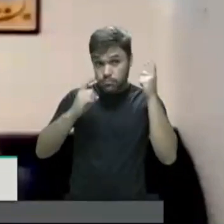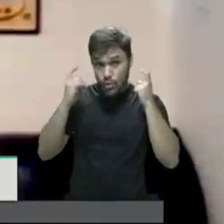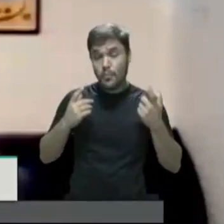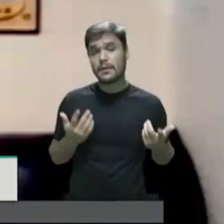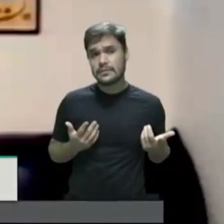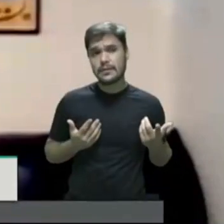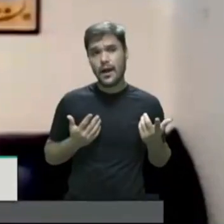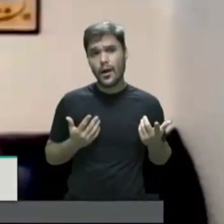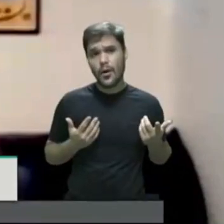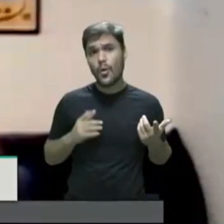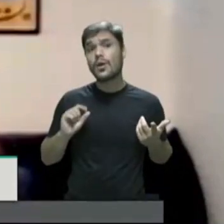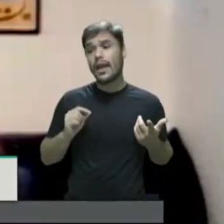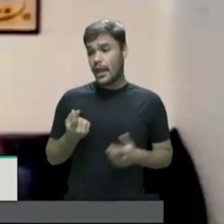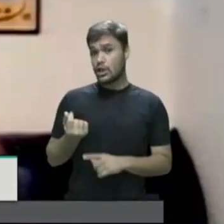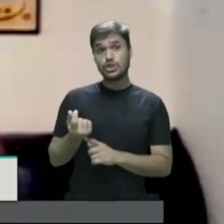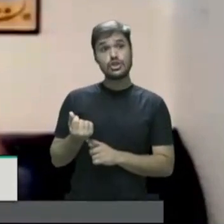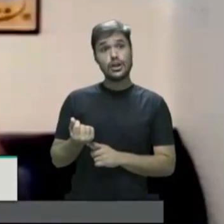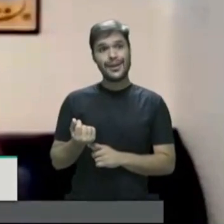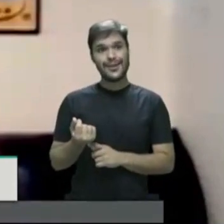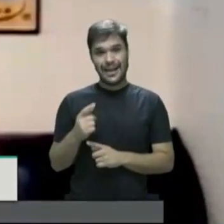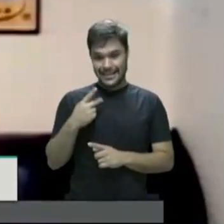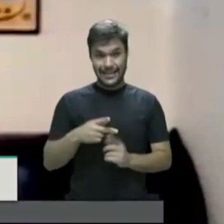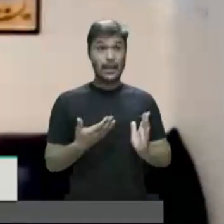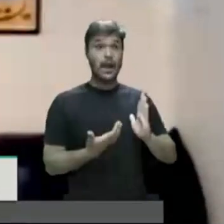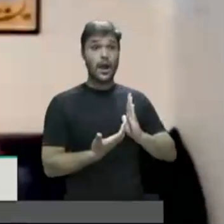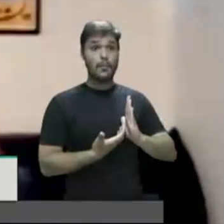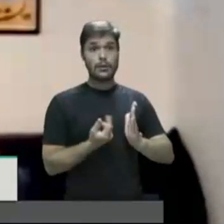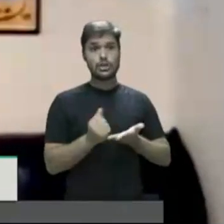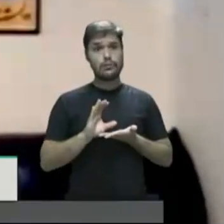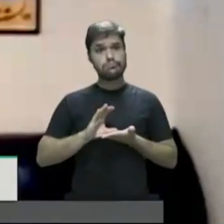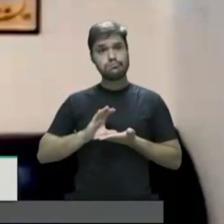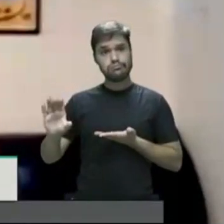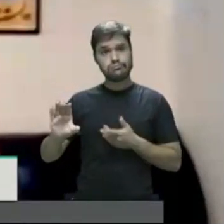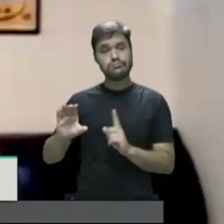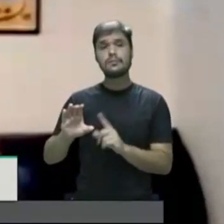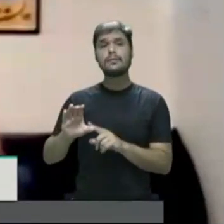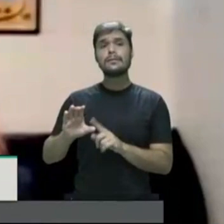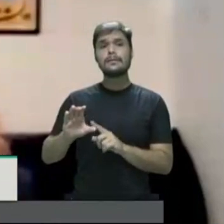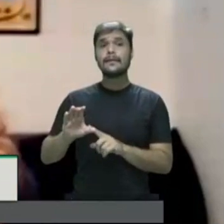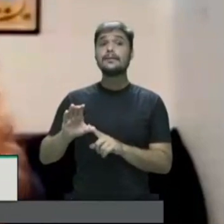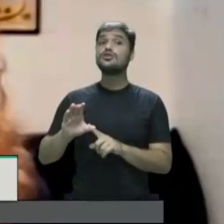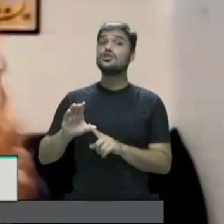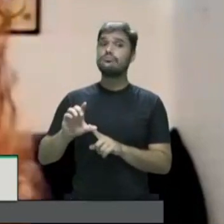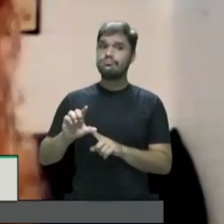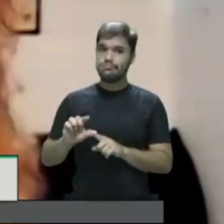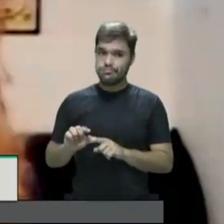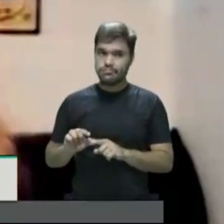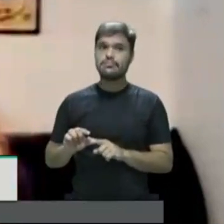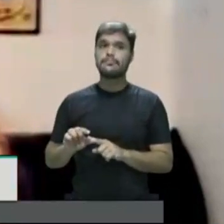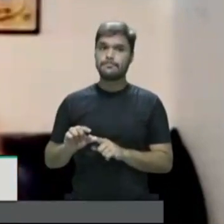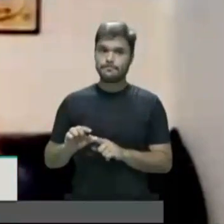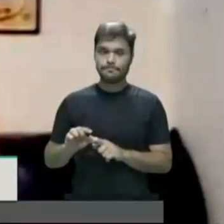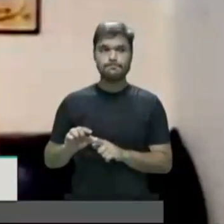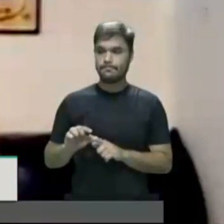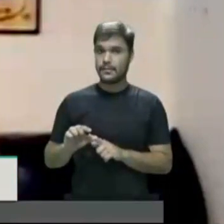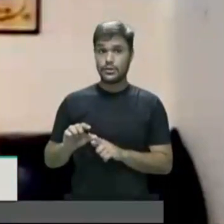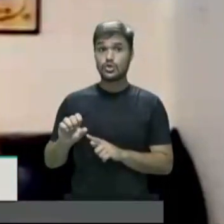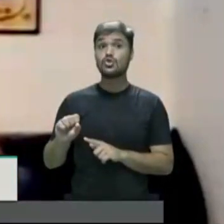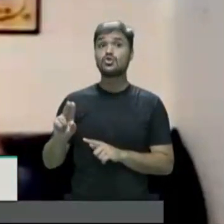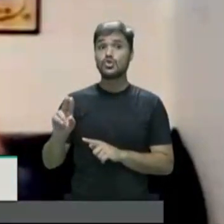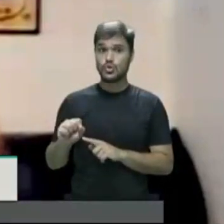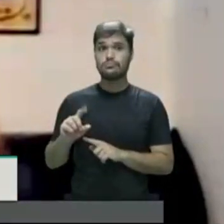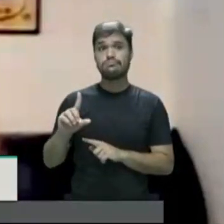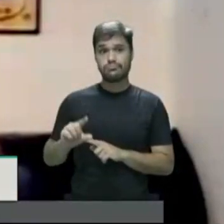de imediato é o orçamento aprovado da Casa. Foi um orçamento que cortou recursos importantes do Sistema Único de Saúde, que precisa